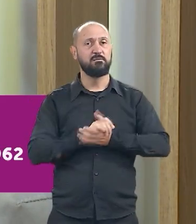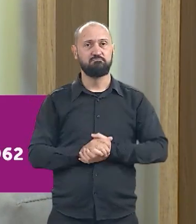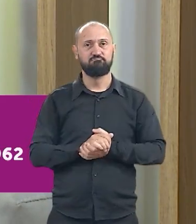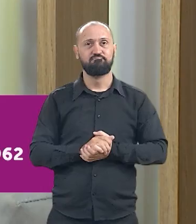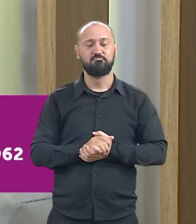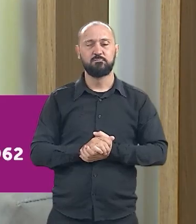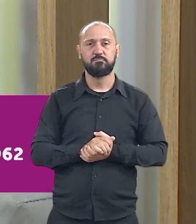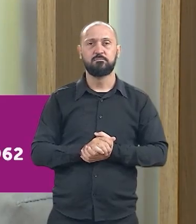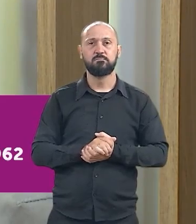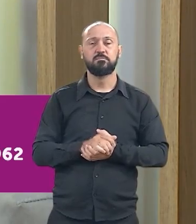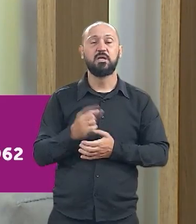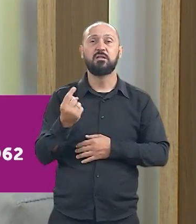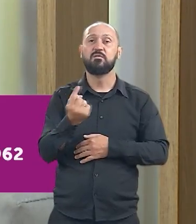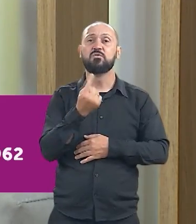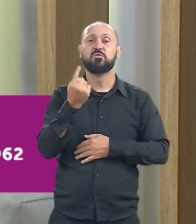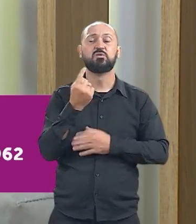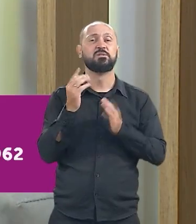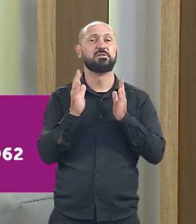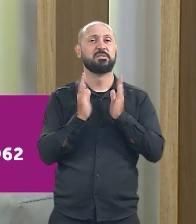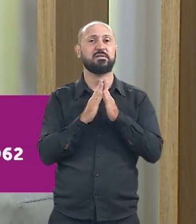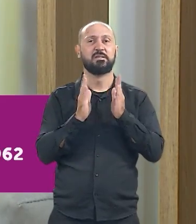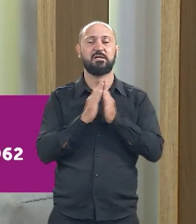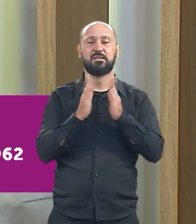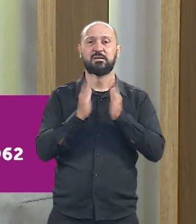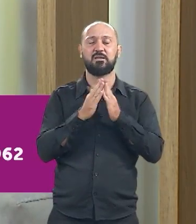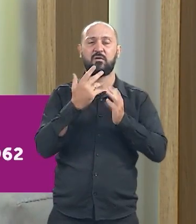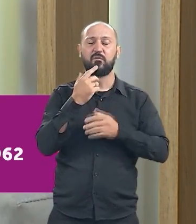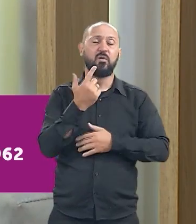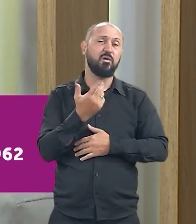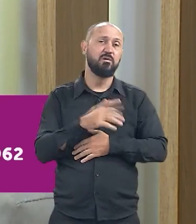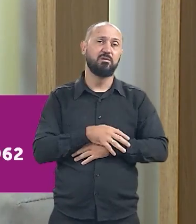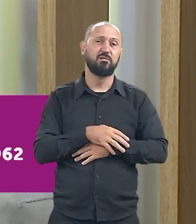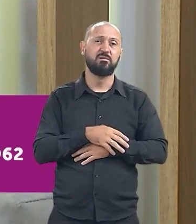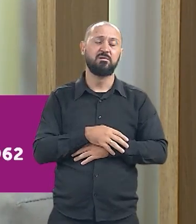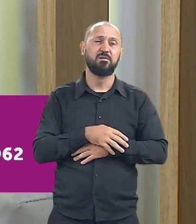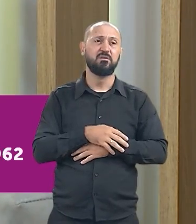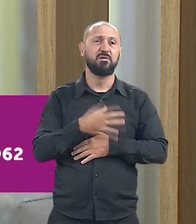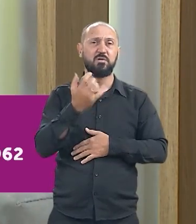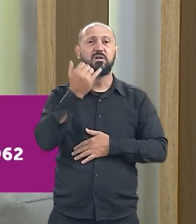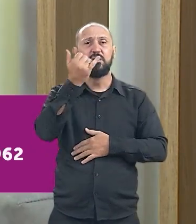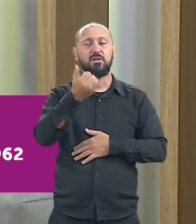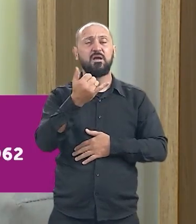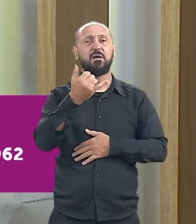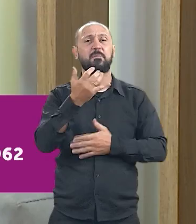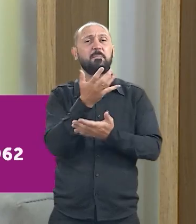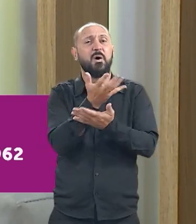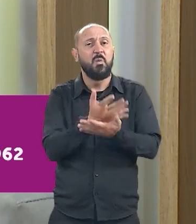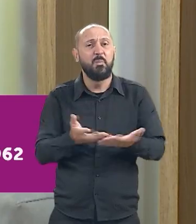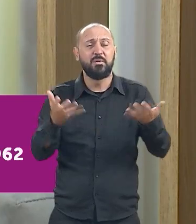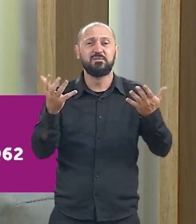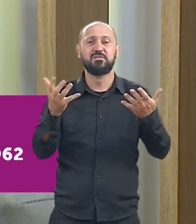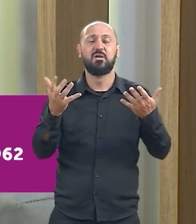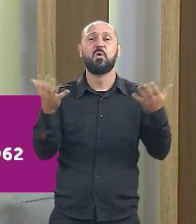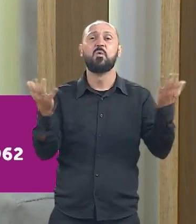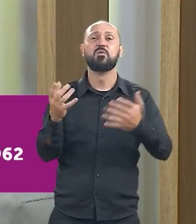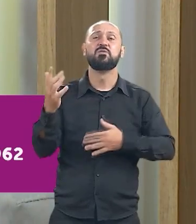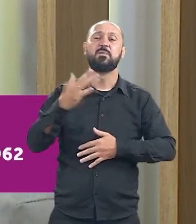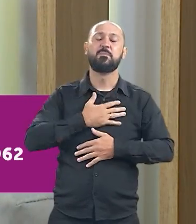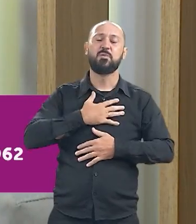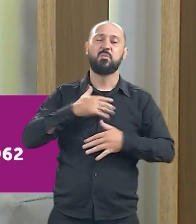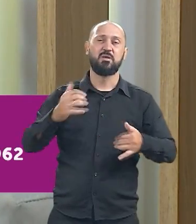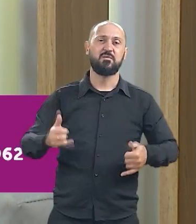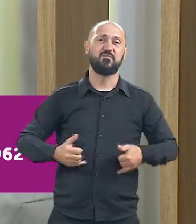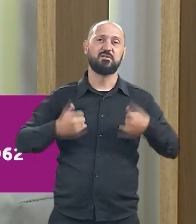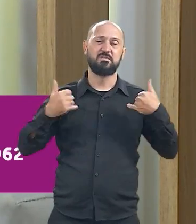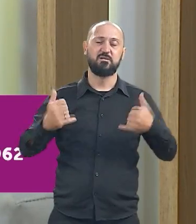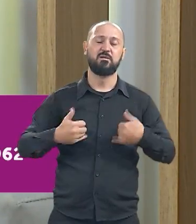casa. E ela falou, eu quis ligar para vocês para compartilhar. Hoje é meu aniversário. Olha só. Puxa,